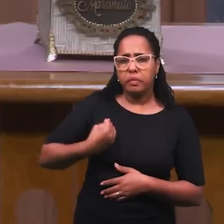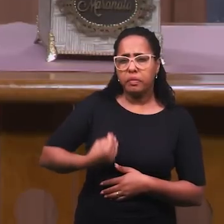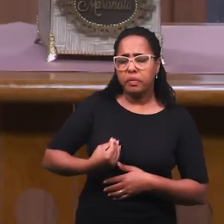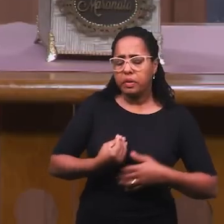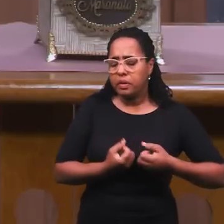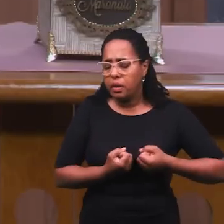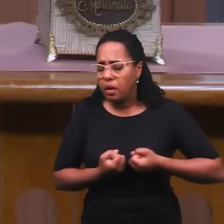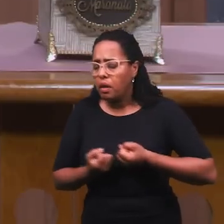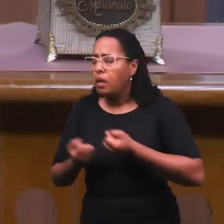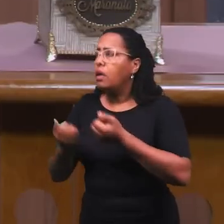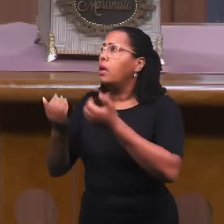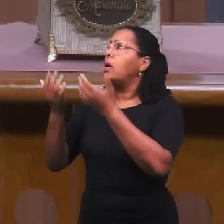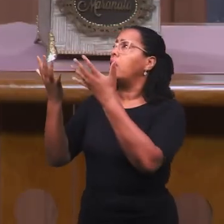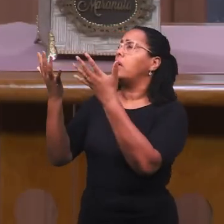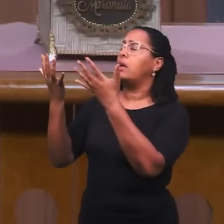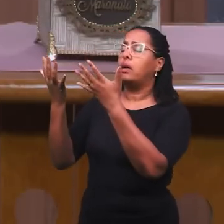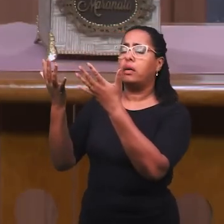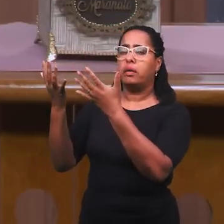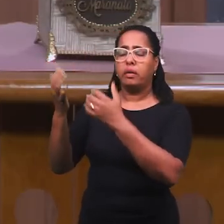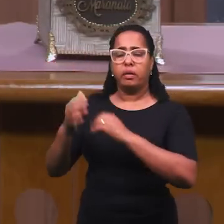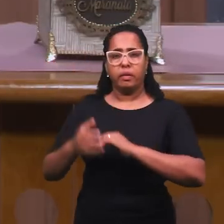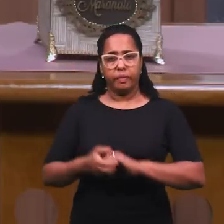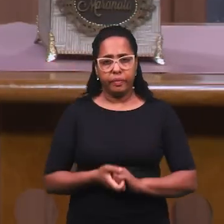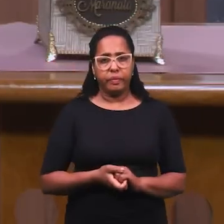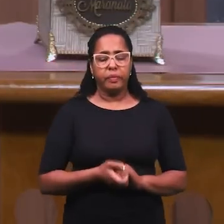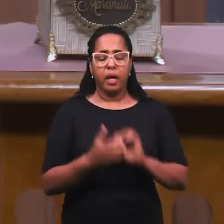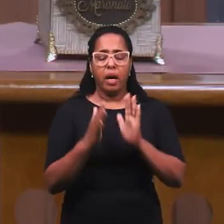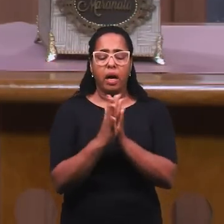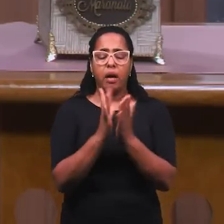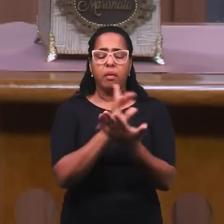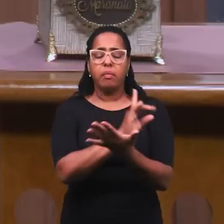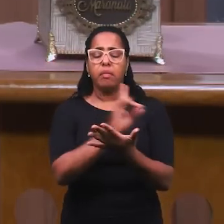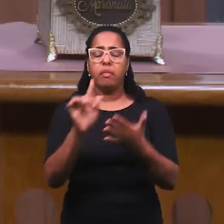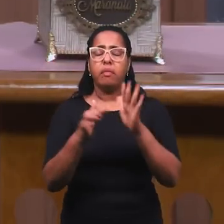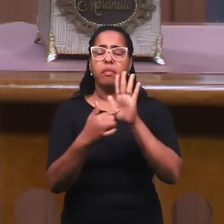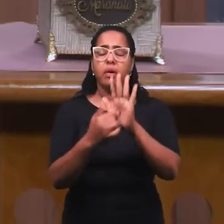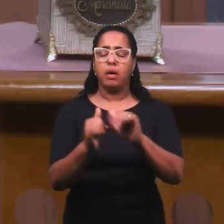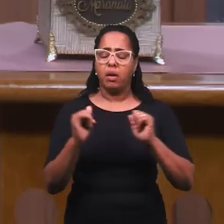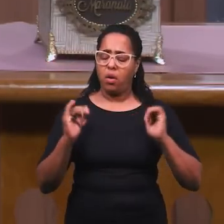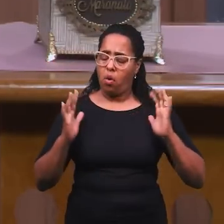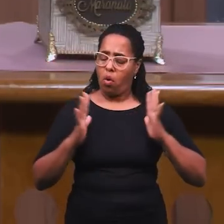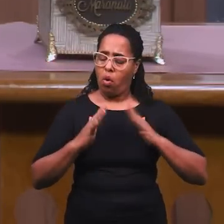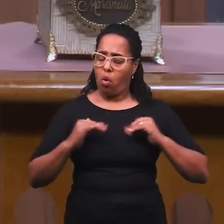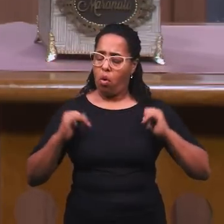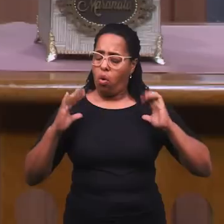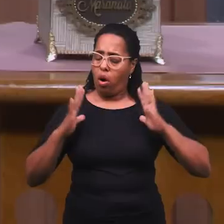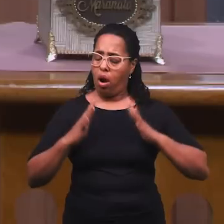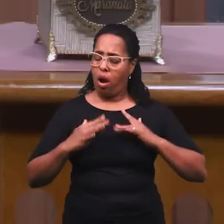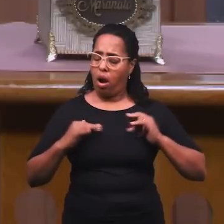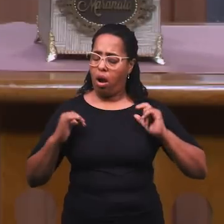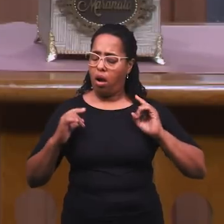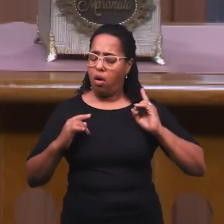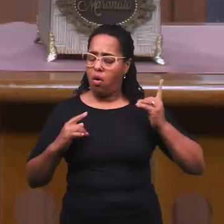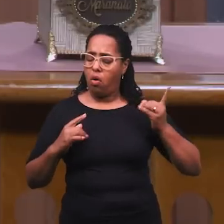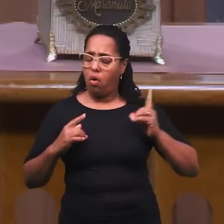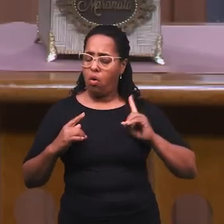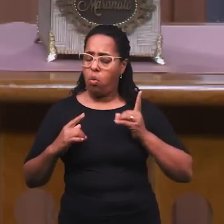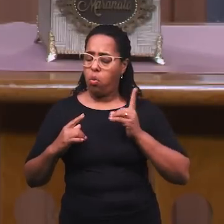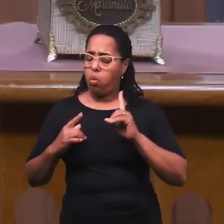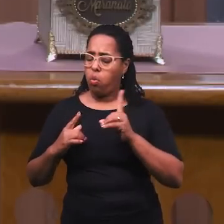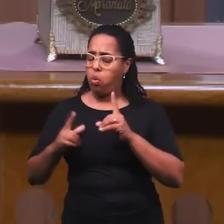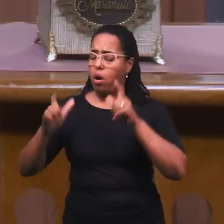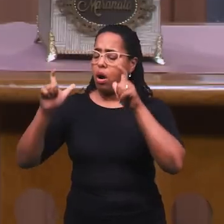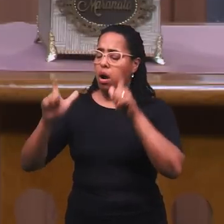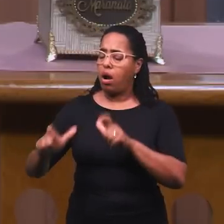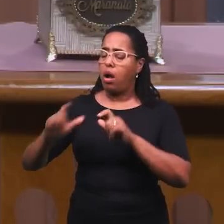do Senhor a necessidade daquele momento. E a palavra do Senhor diz que o anjo, ele se aproximava